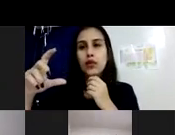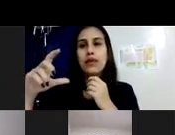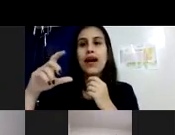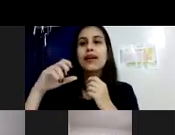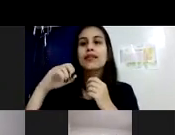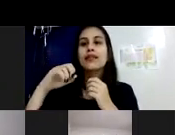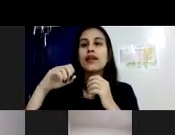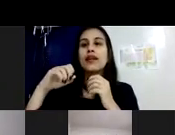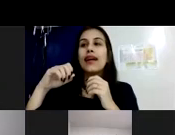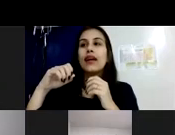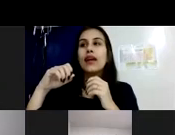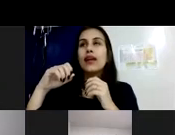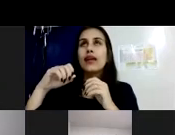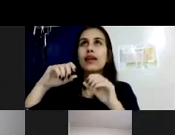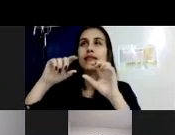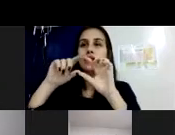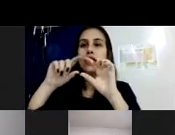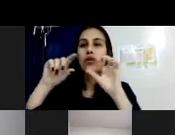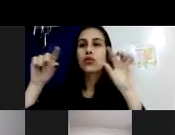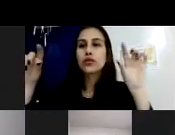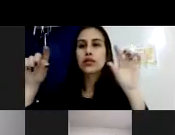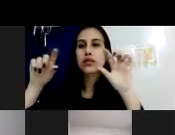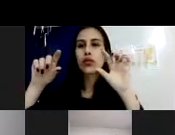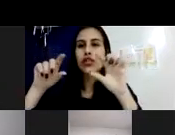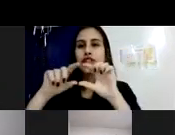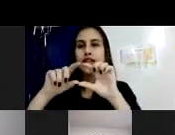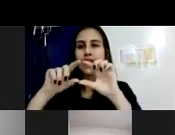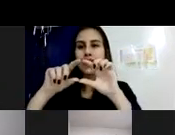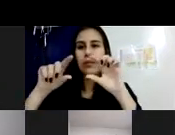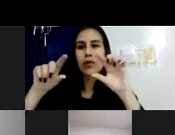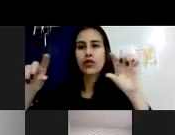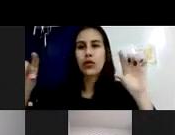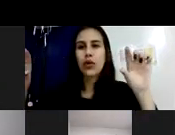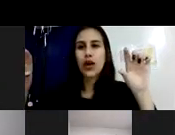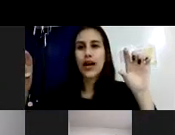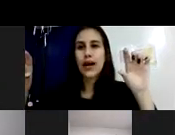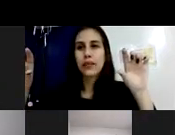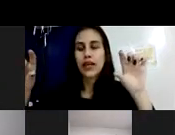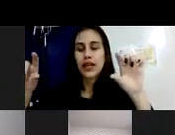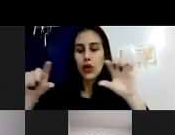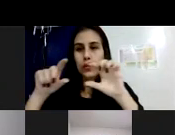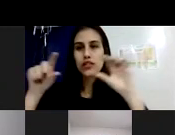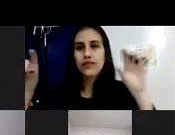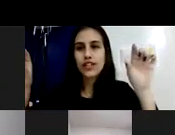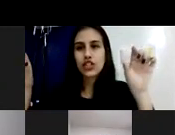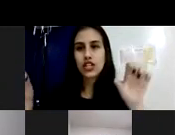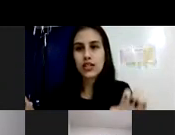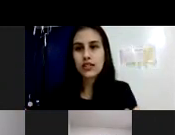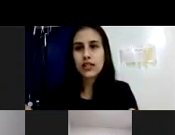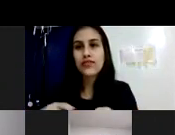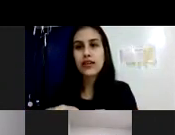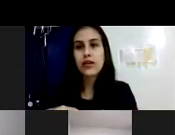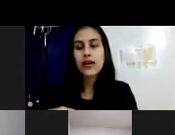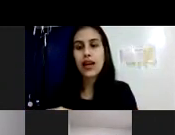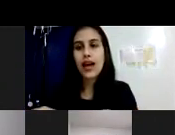pôr na tomada. Existem luzes, hoje em dia, né, que você pode colocar umas faixinhas